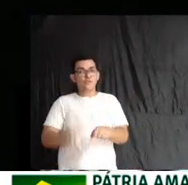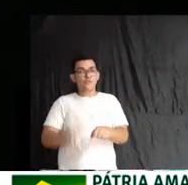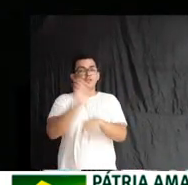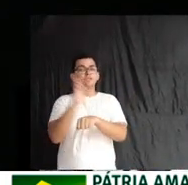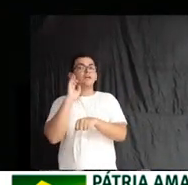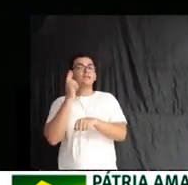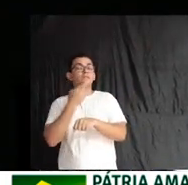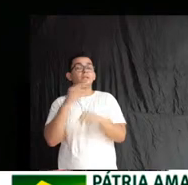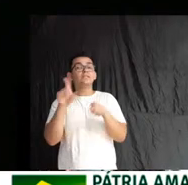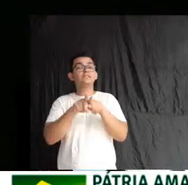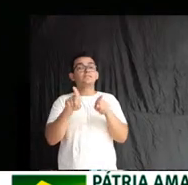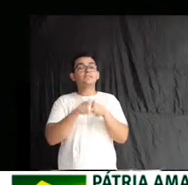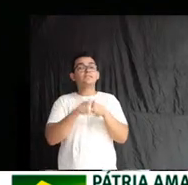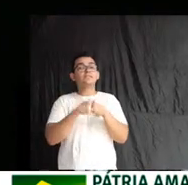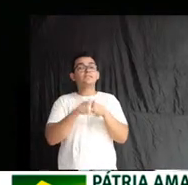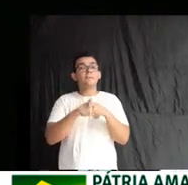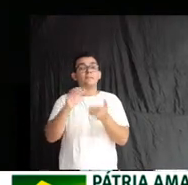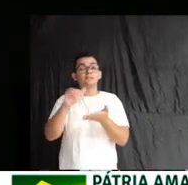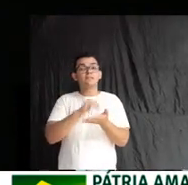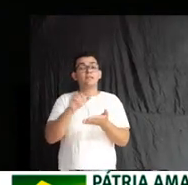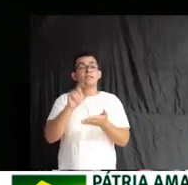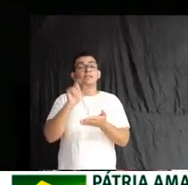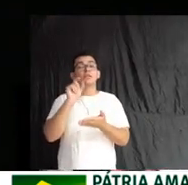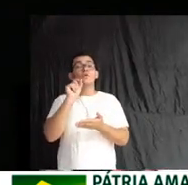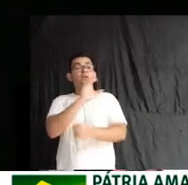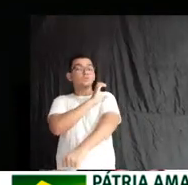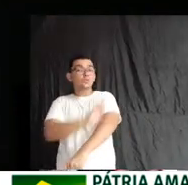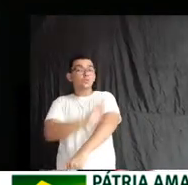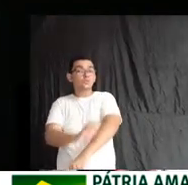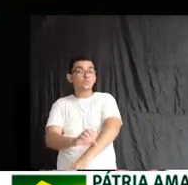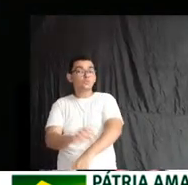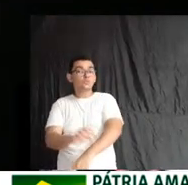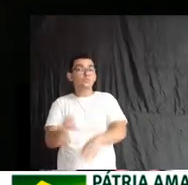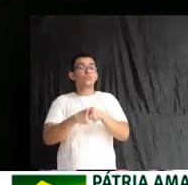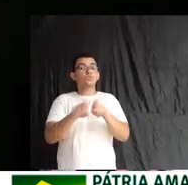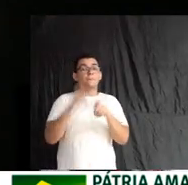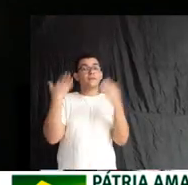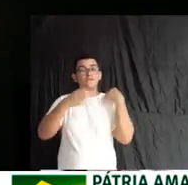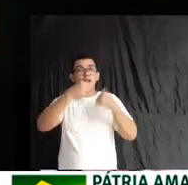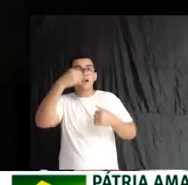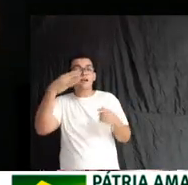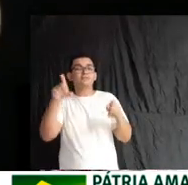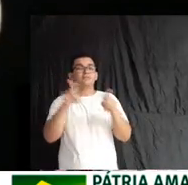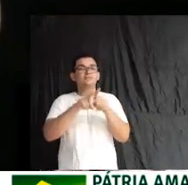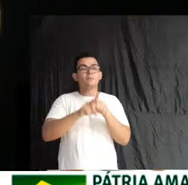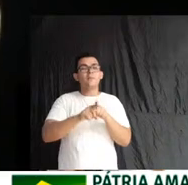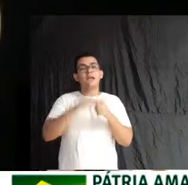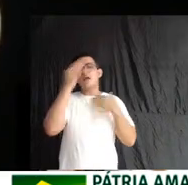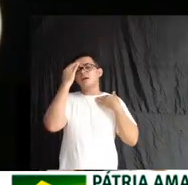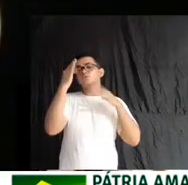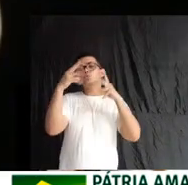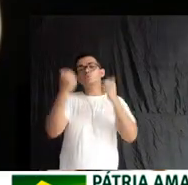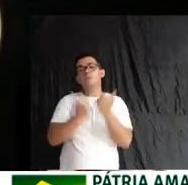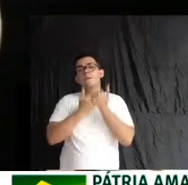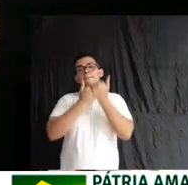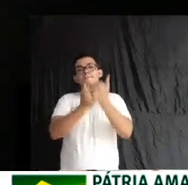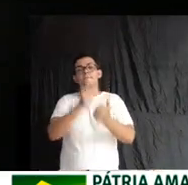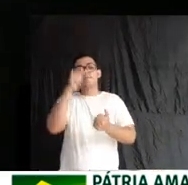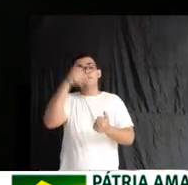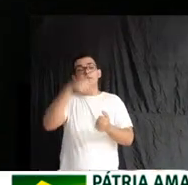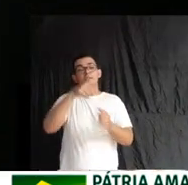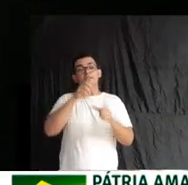da Cultura, Ministério do Turismo e Governo Federal. Agradecemos todo o apoio aqui com a gente na nossa